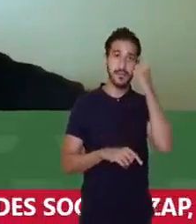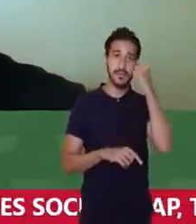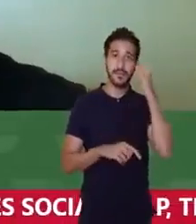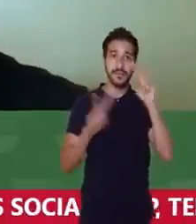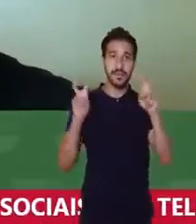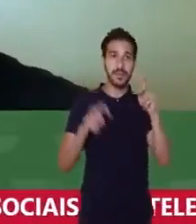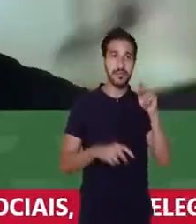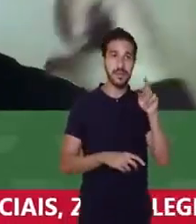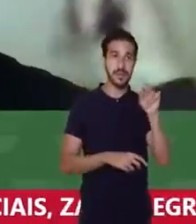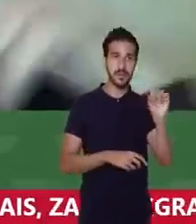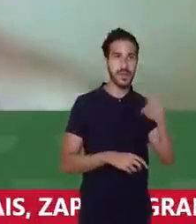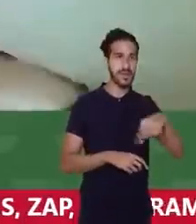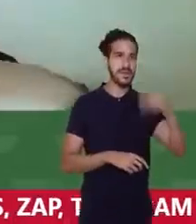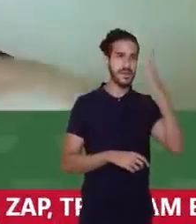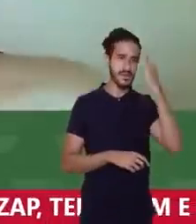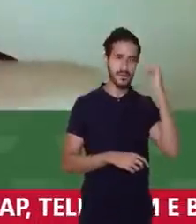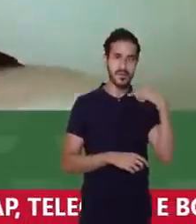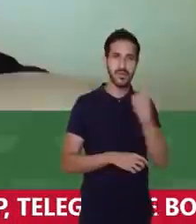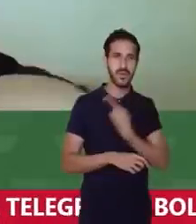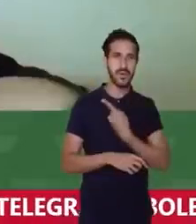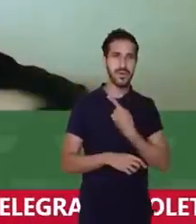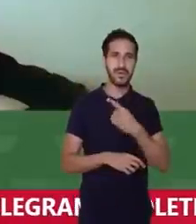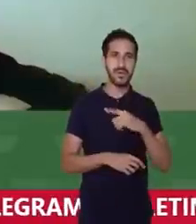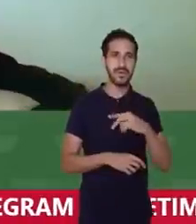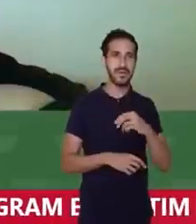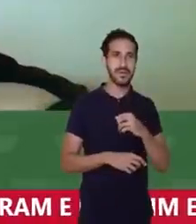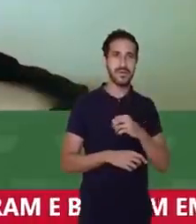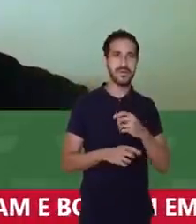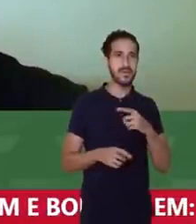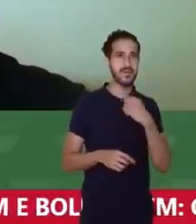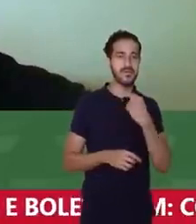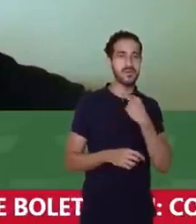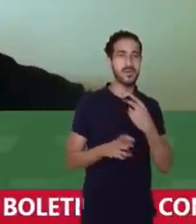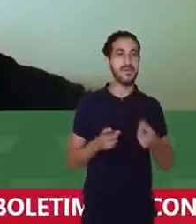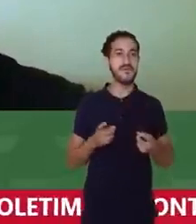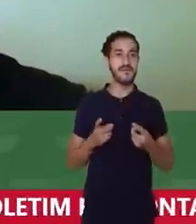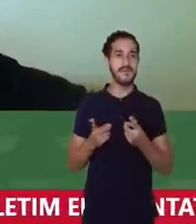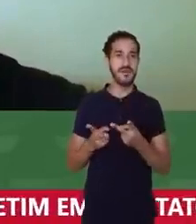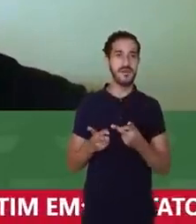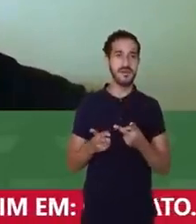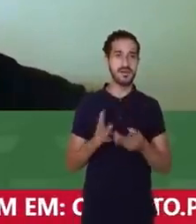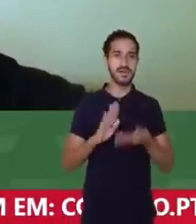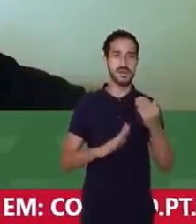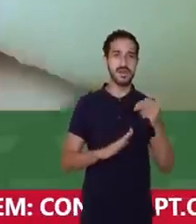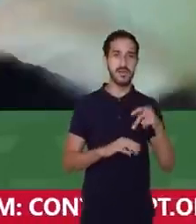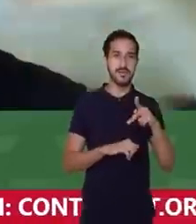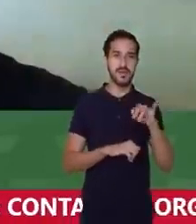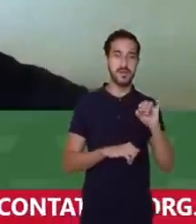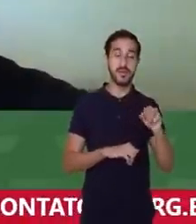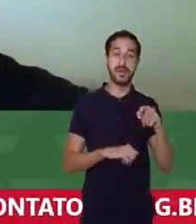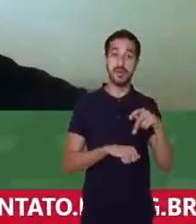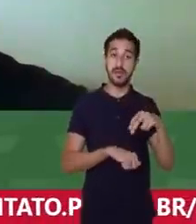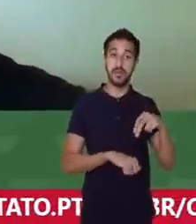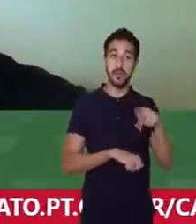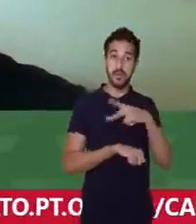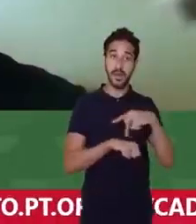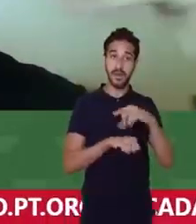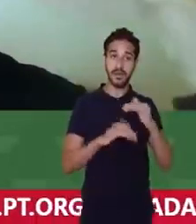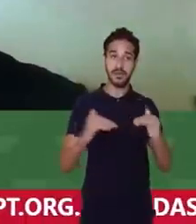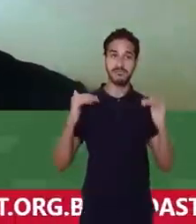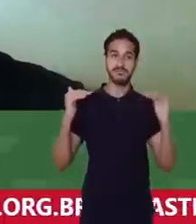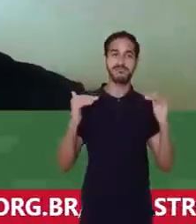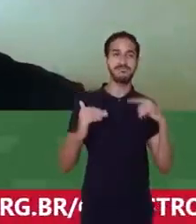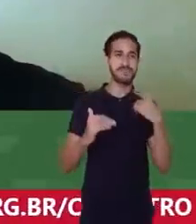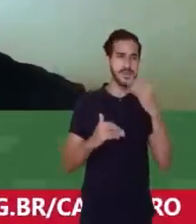da Petrobras. Sabiam que nós não deixaríamos privatizar, esquartejar ou desnacionalizar a Petrobras. Sabíamos que nós